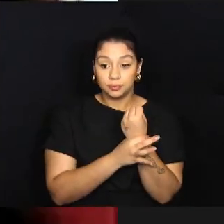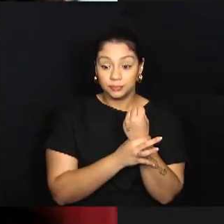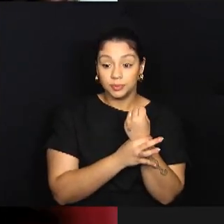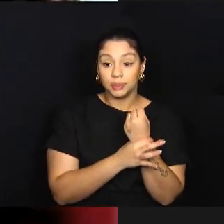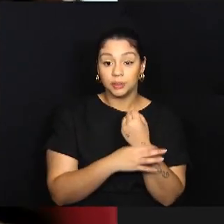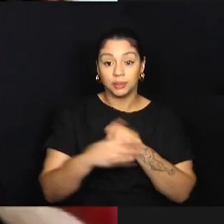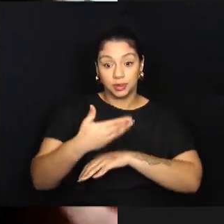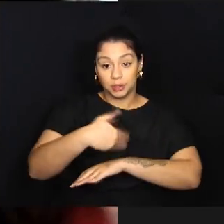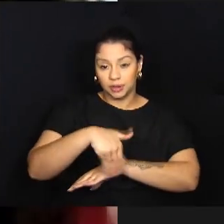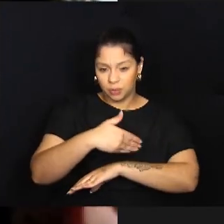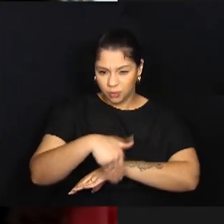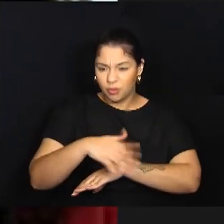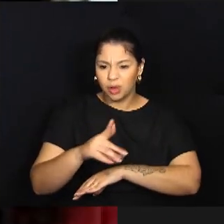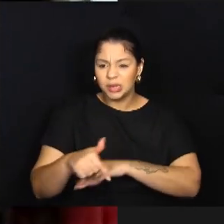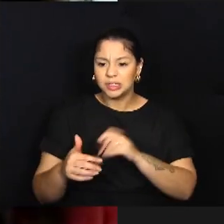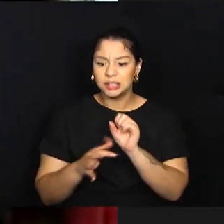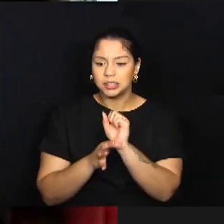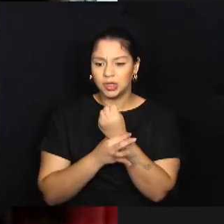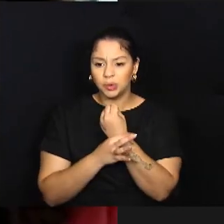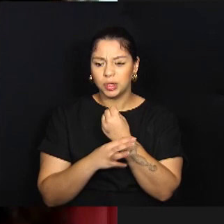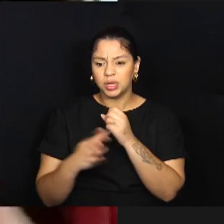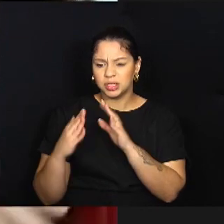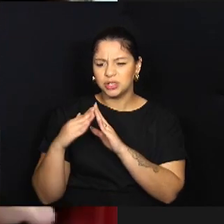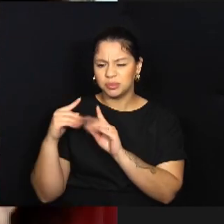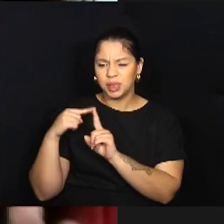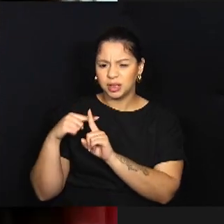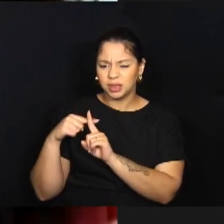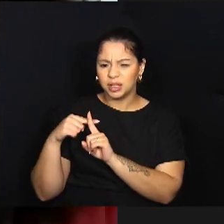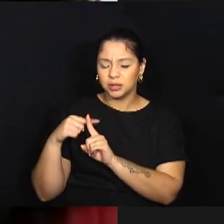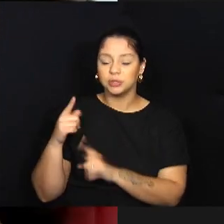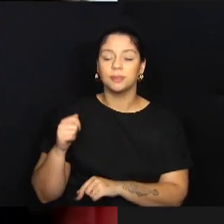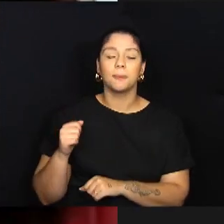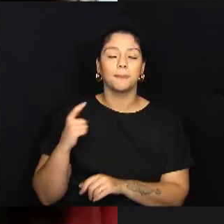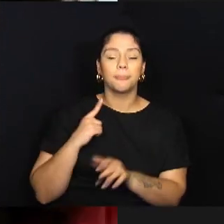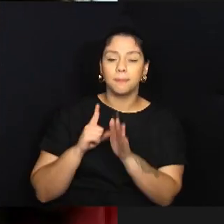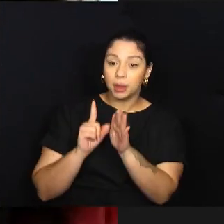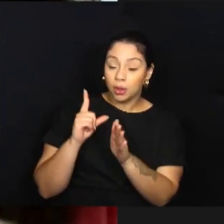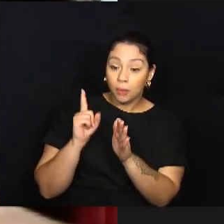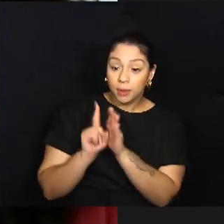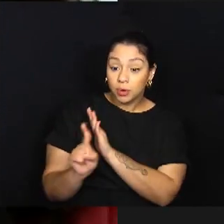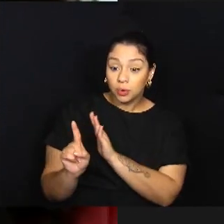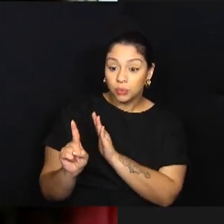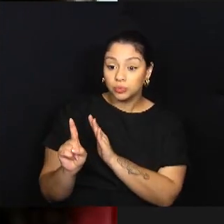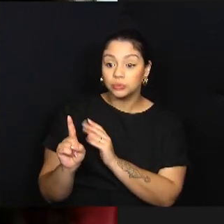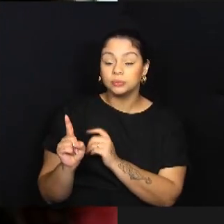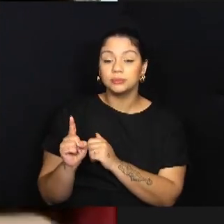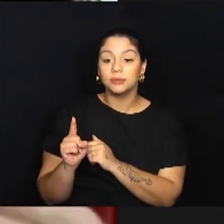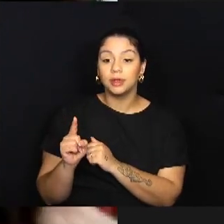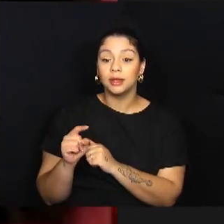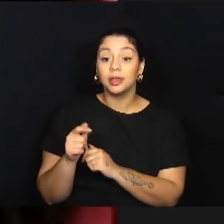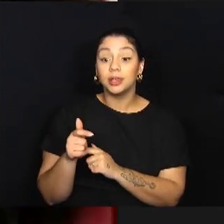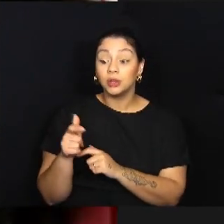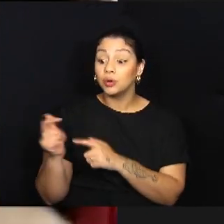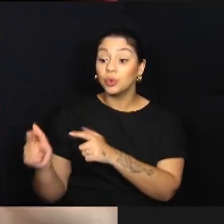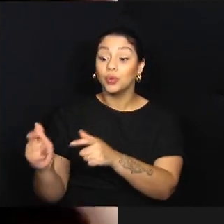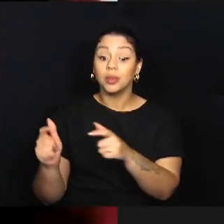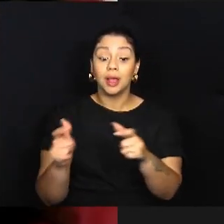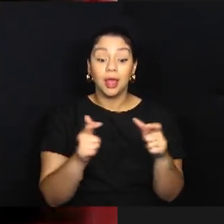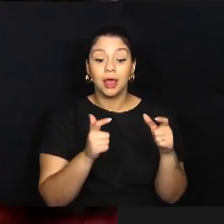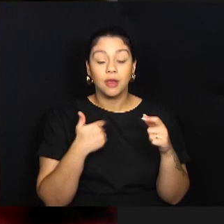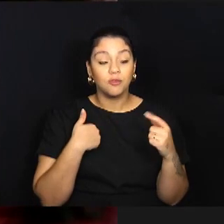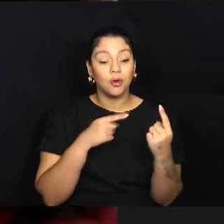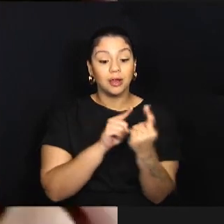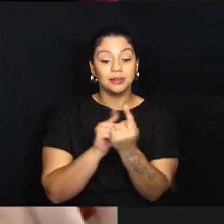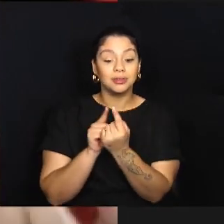rua, era um segurança de uma igreja que a gente perguntou outro dia. Eu incomodo todo mundo. Cada lugar que eu vou e que me atendem,